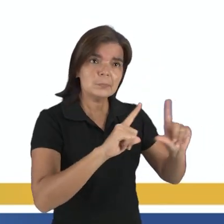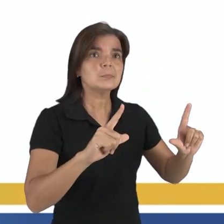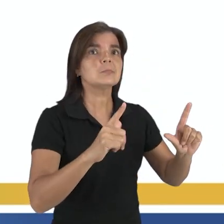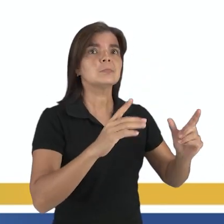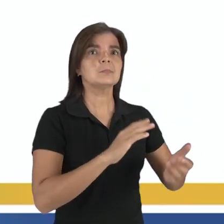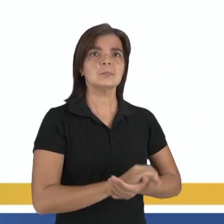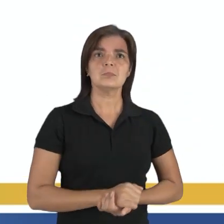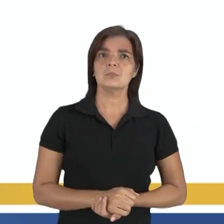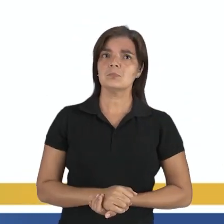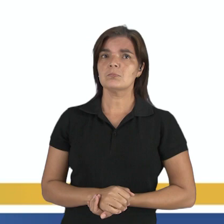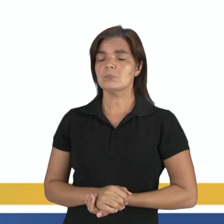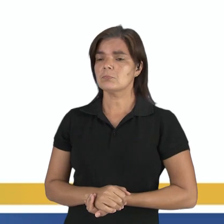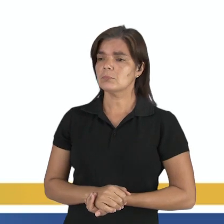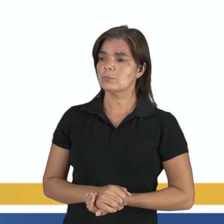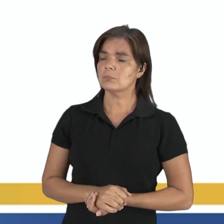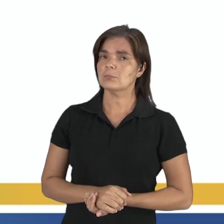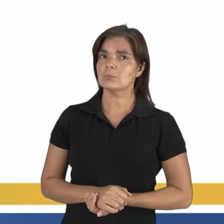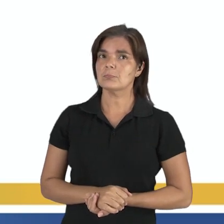claro!